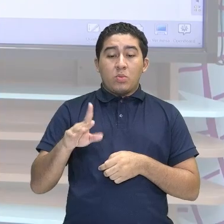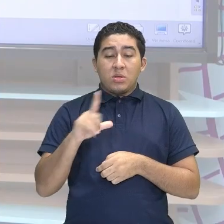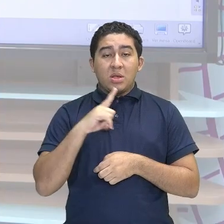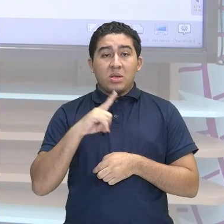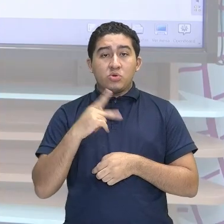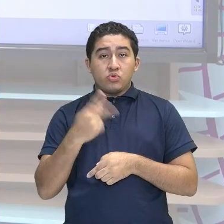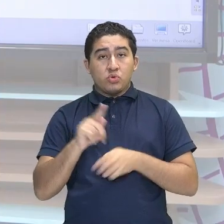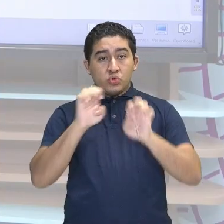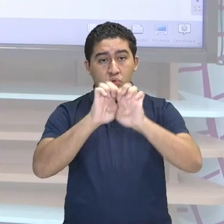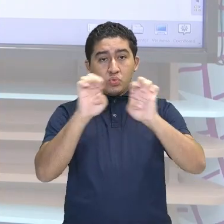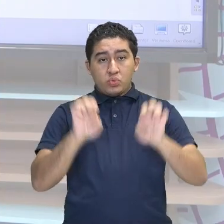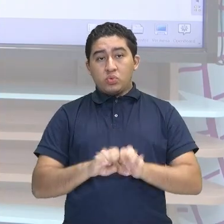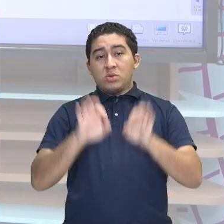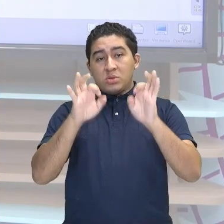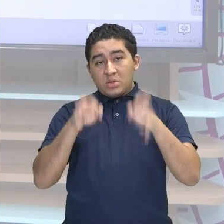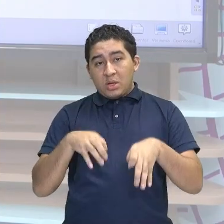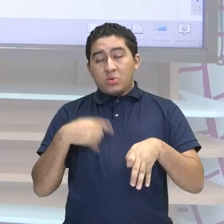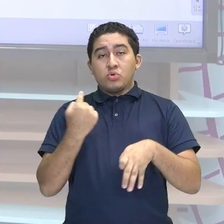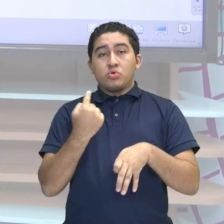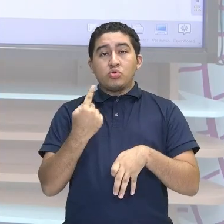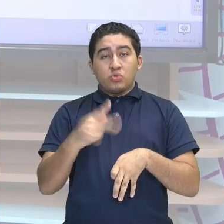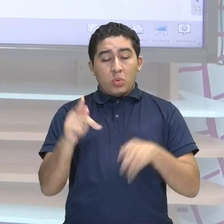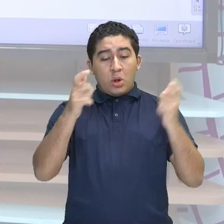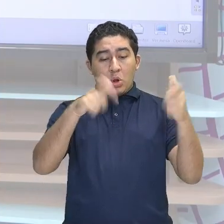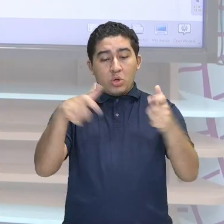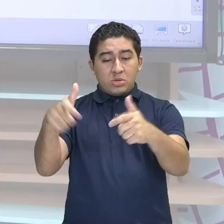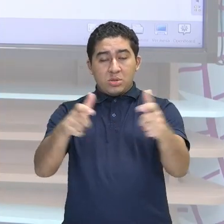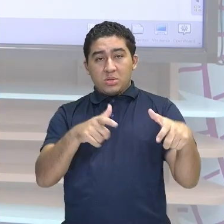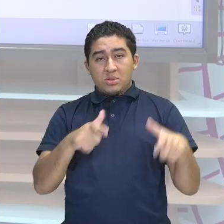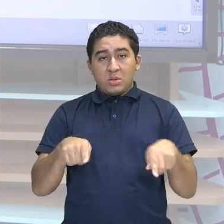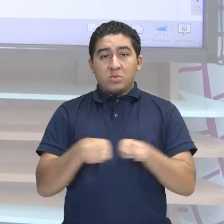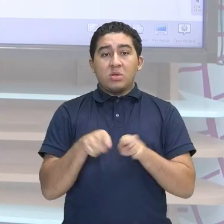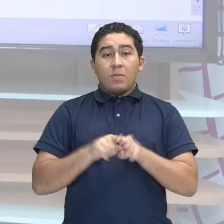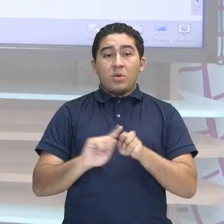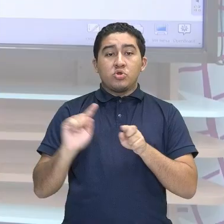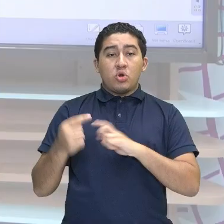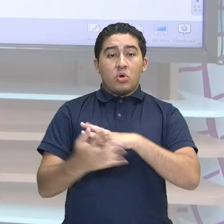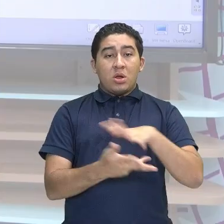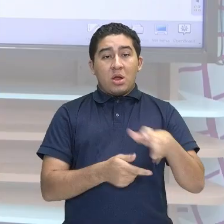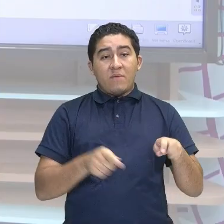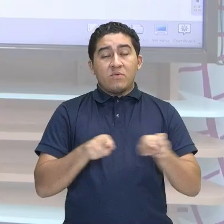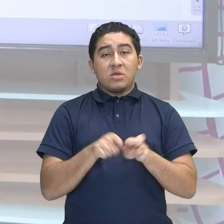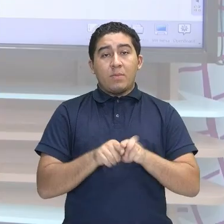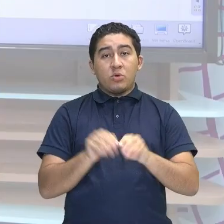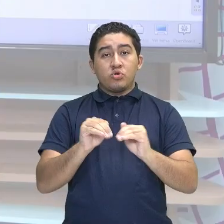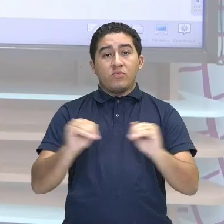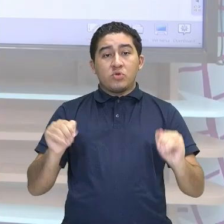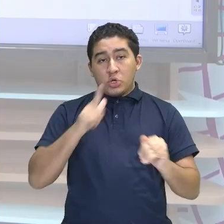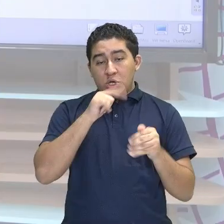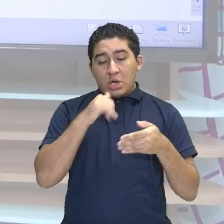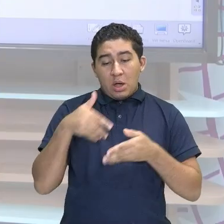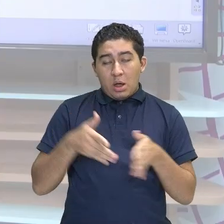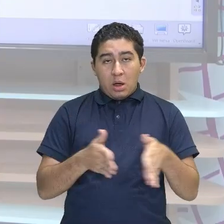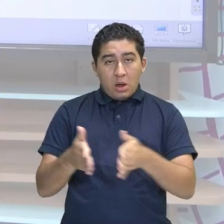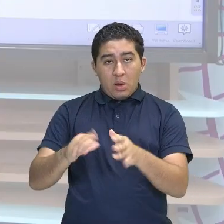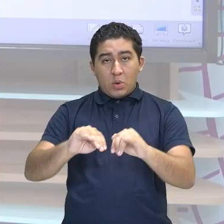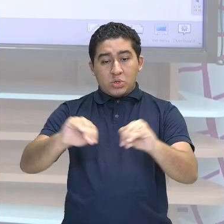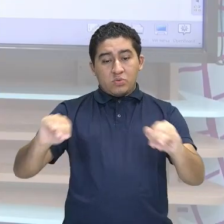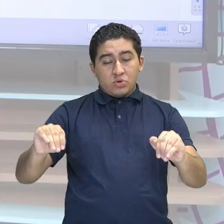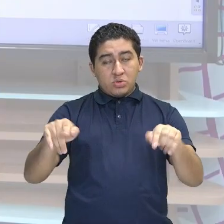suas estruturas, né, a sua localização dentro do espaço geográfico, com os seus divisores de água, dividindo